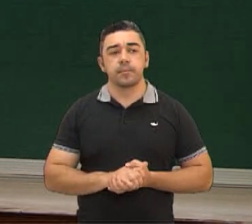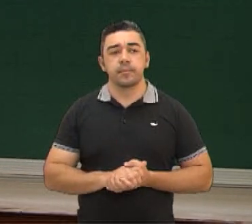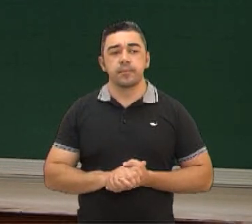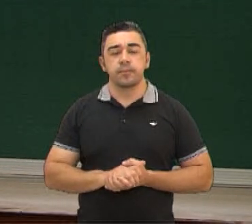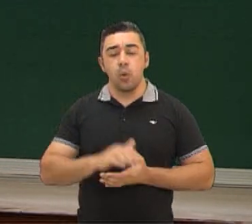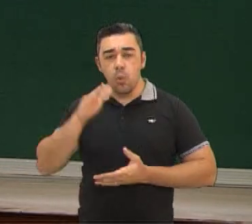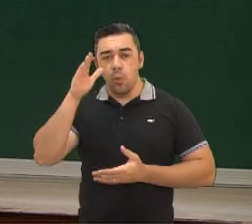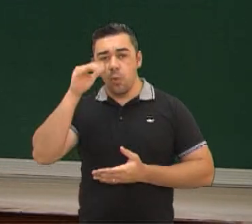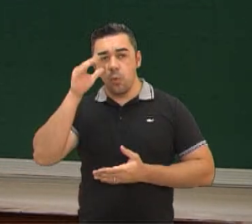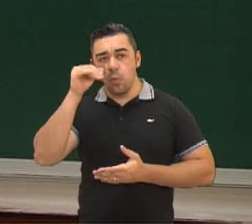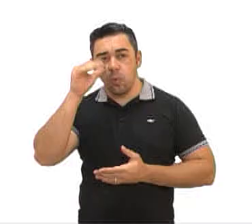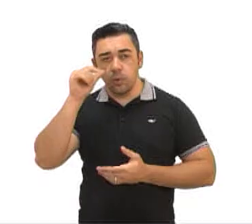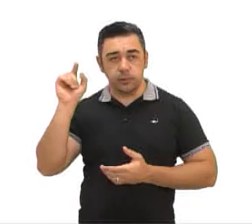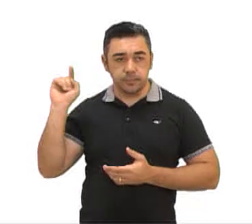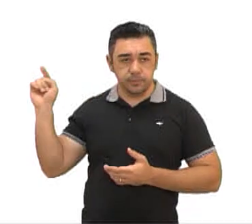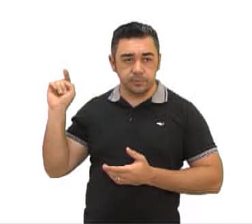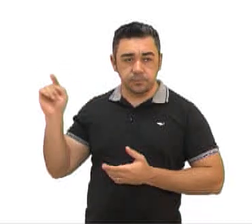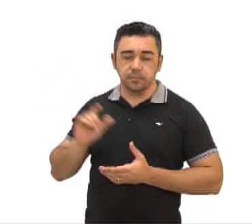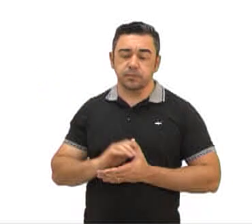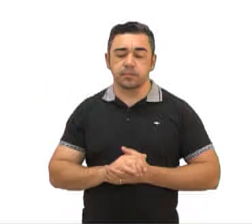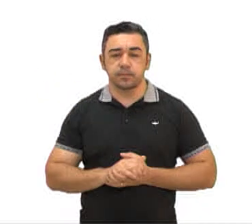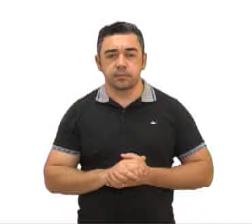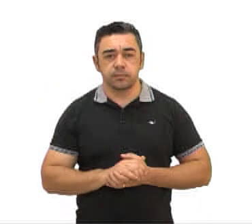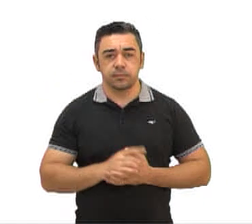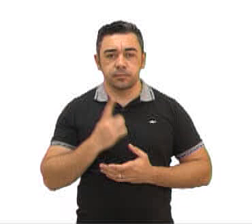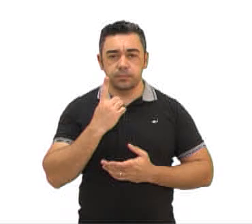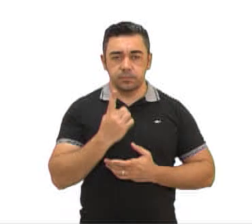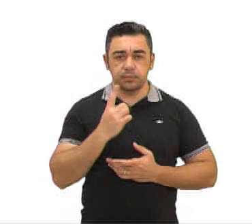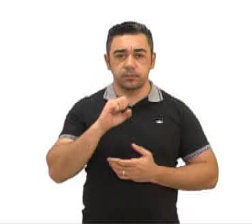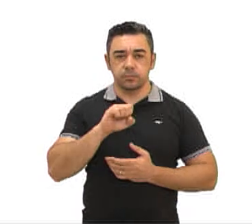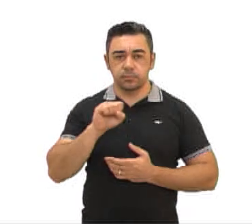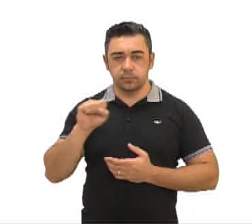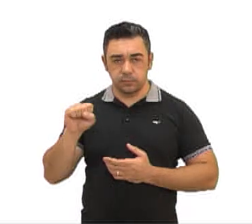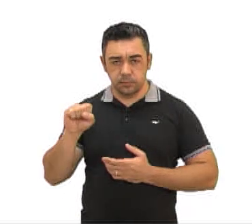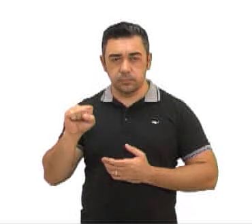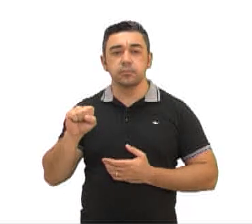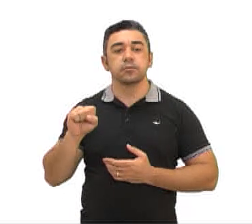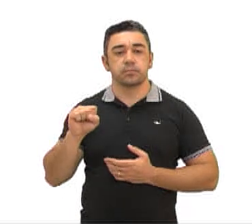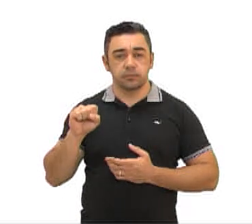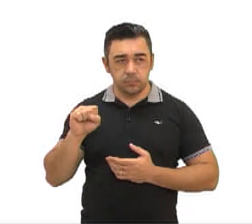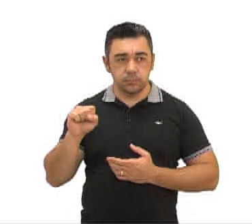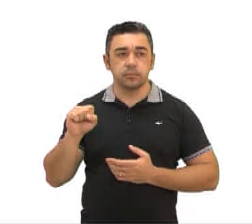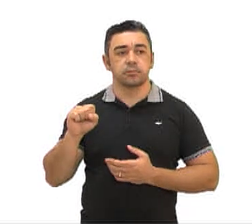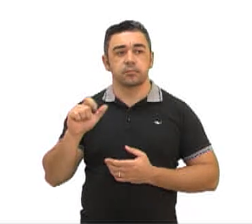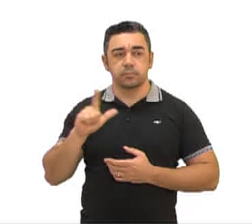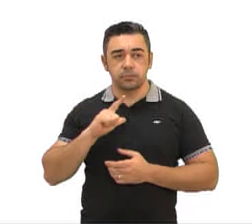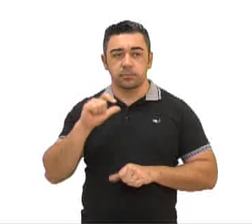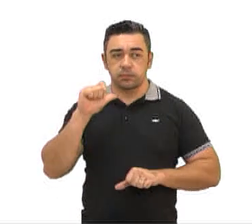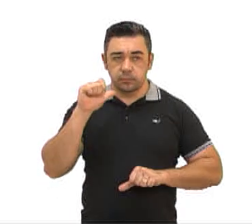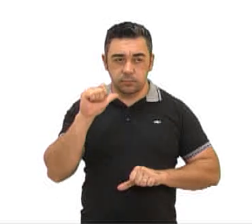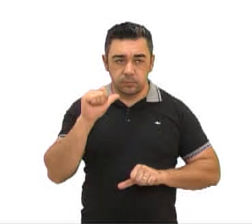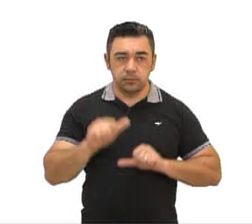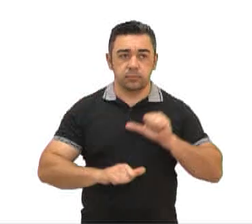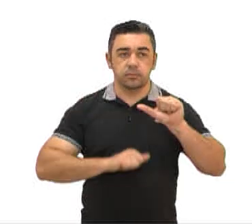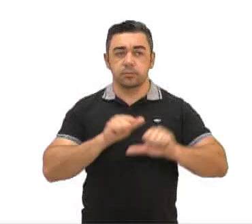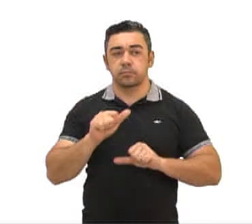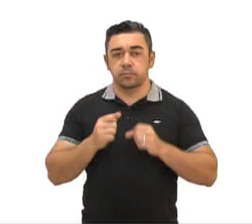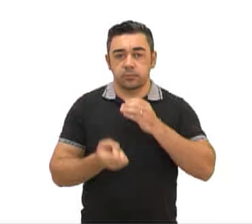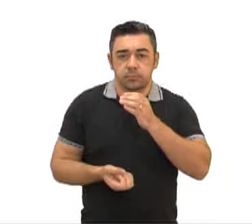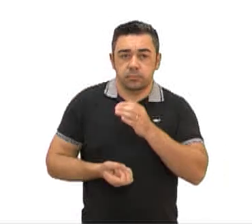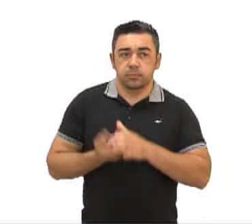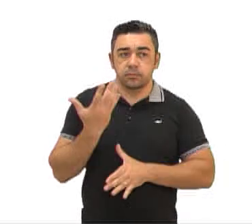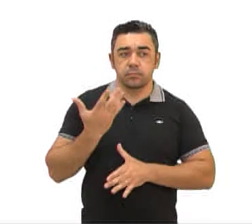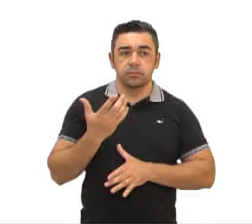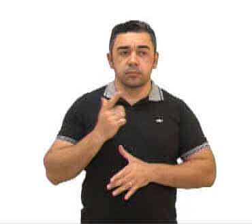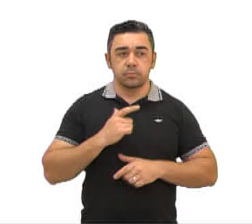Algumas curiosidades desse esporte. Em 1888 veio uma mudança drástica, a criação